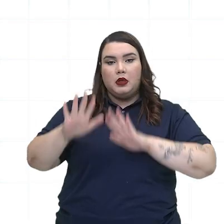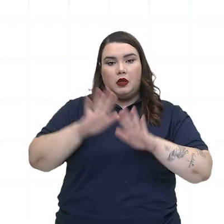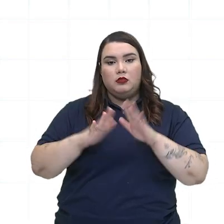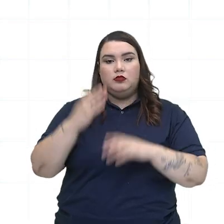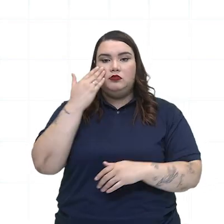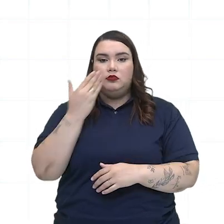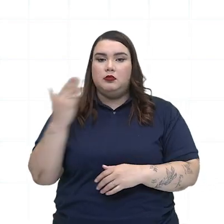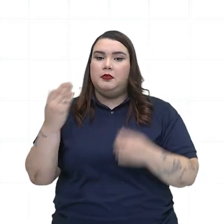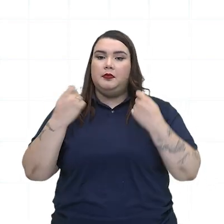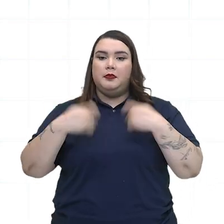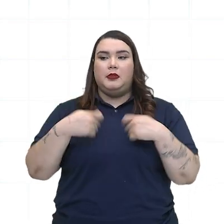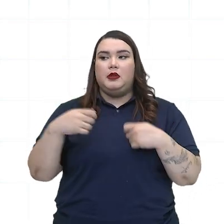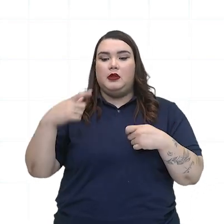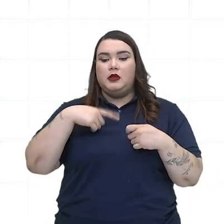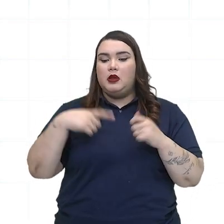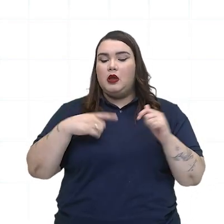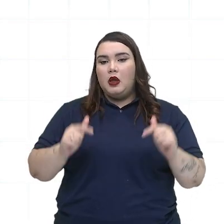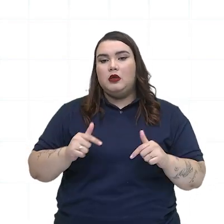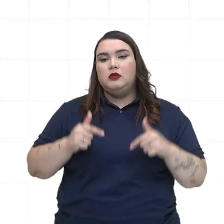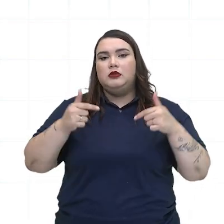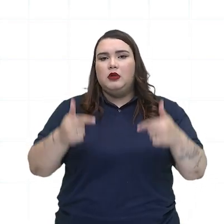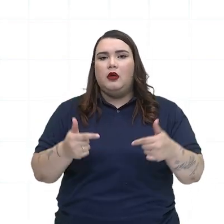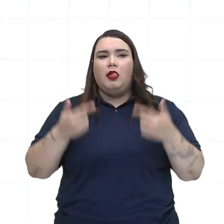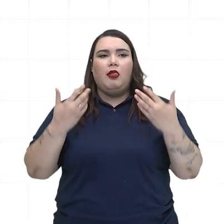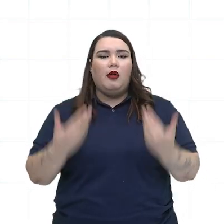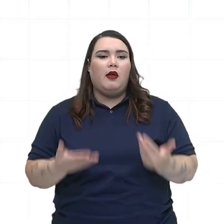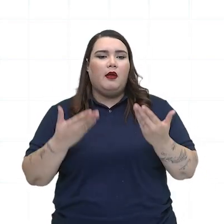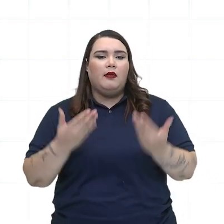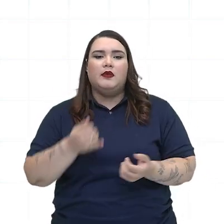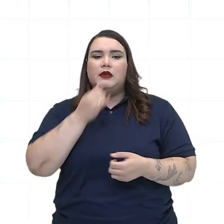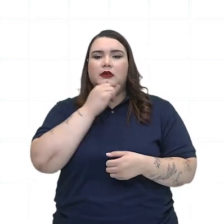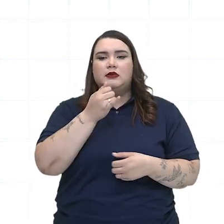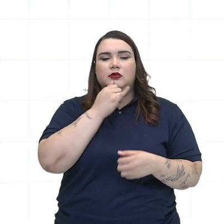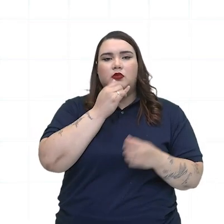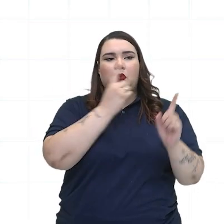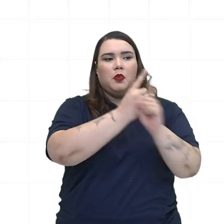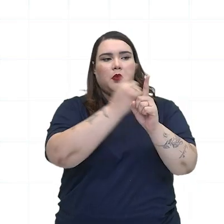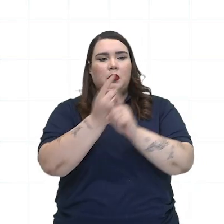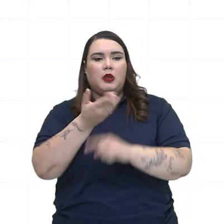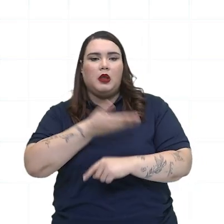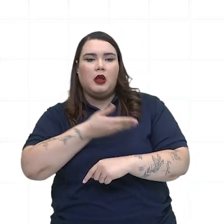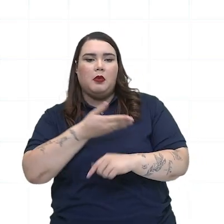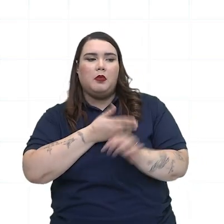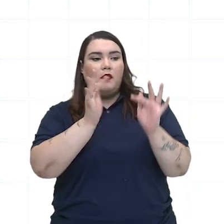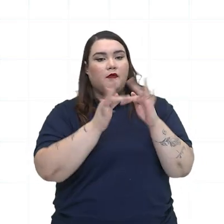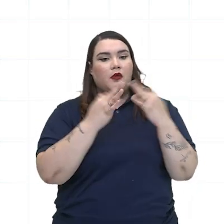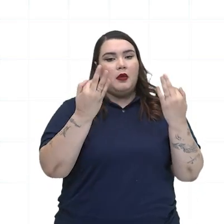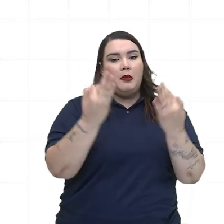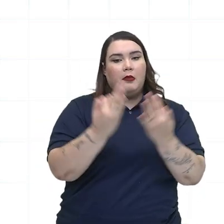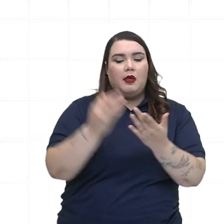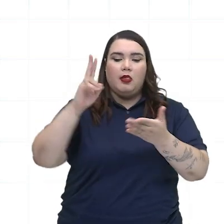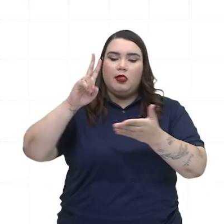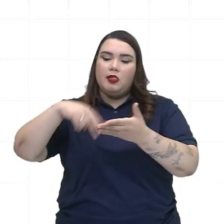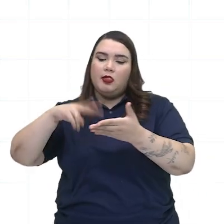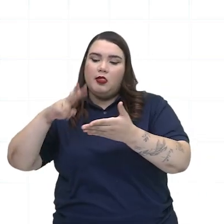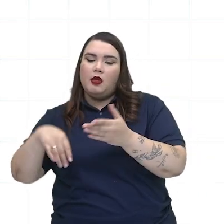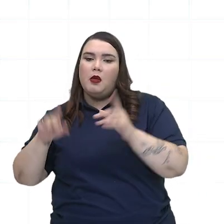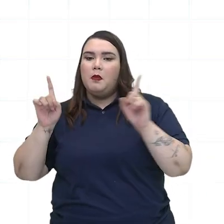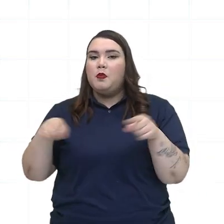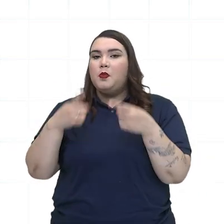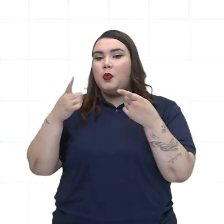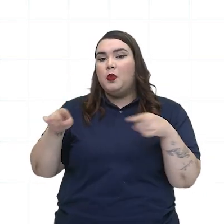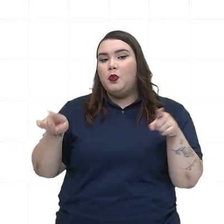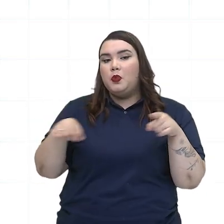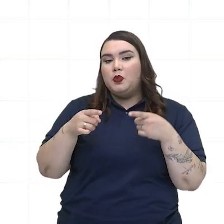em atividades relaxantes, como ver os amigos e a família, ler, escutar música, ter uma boa noite